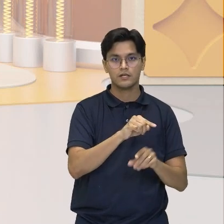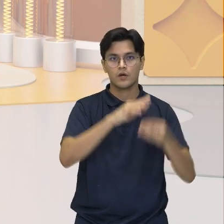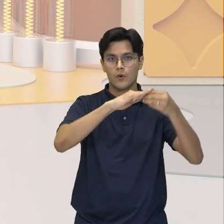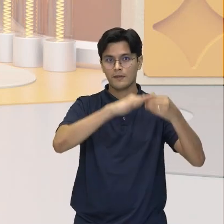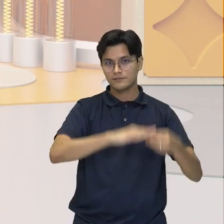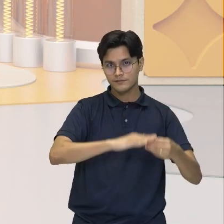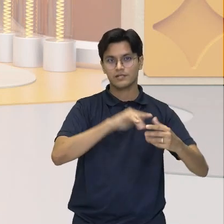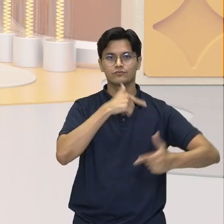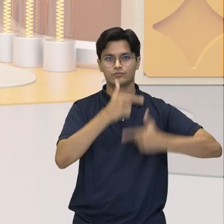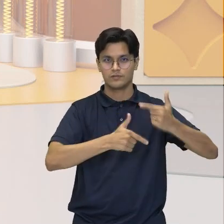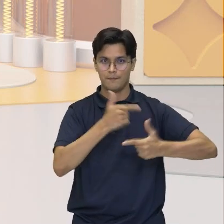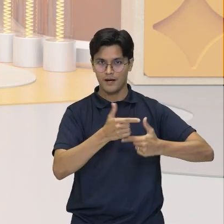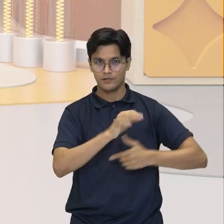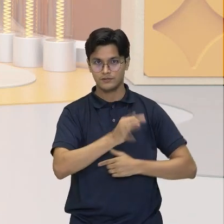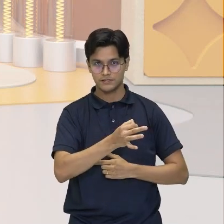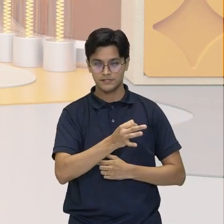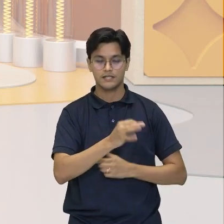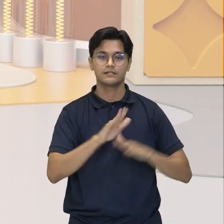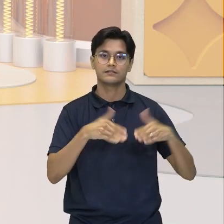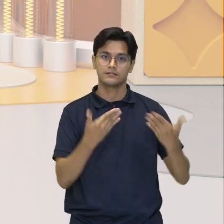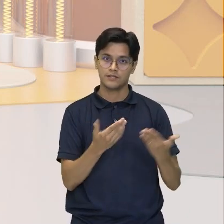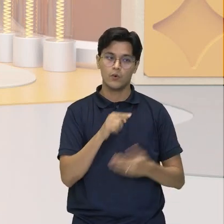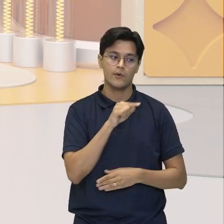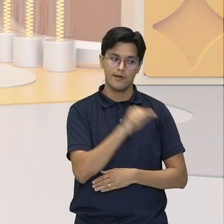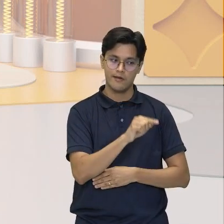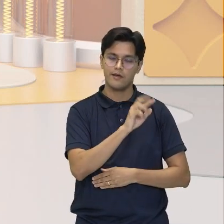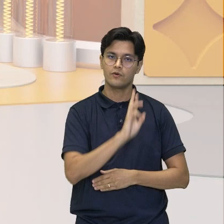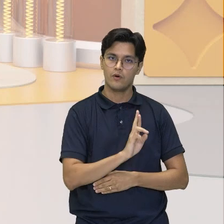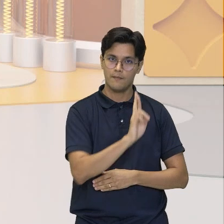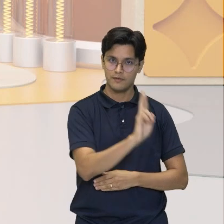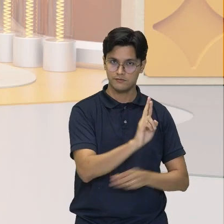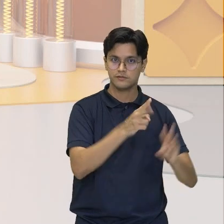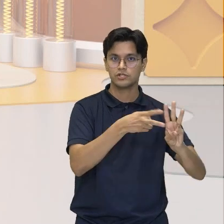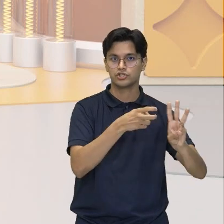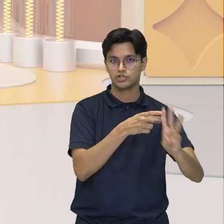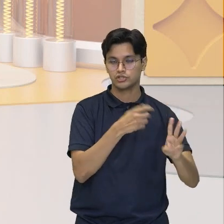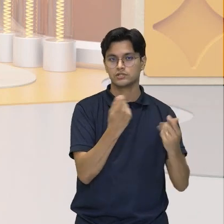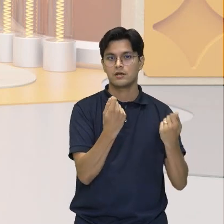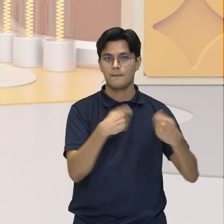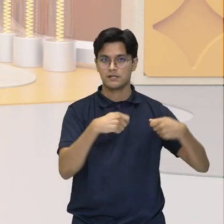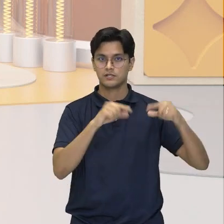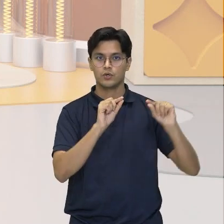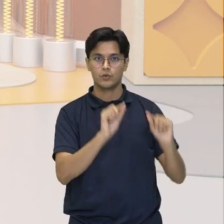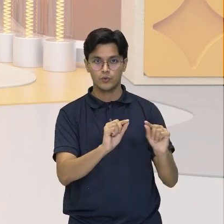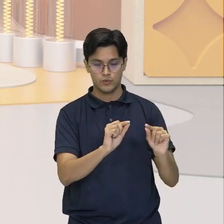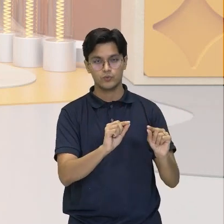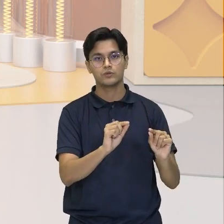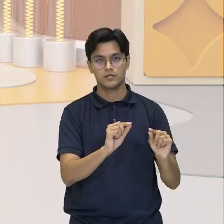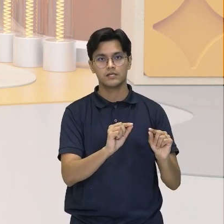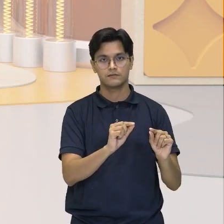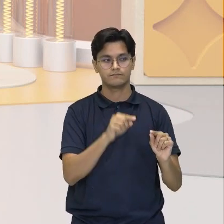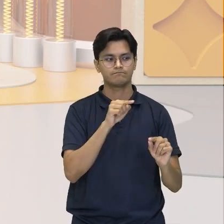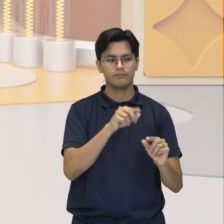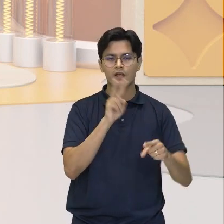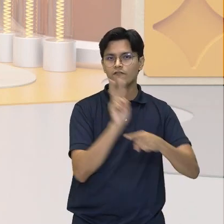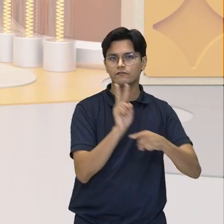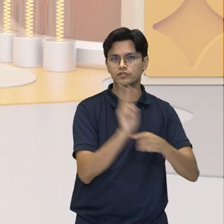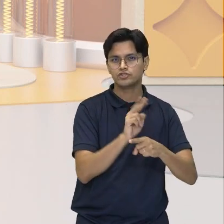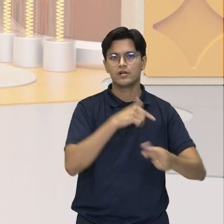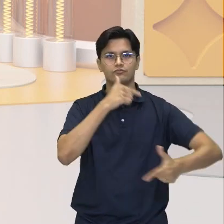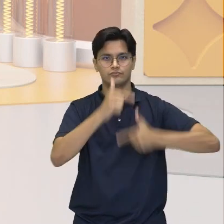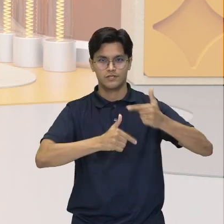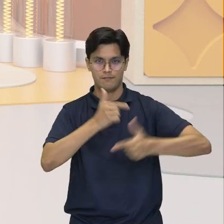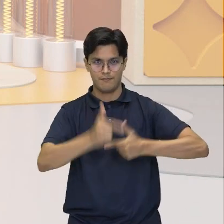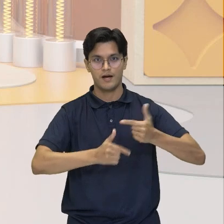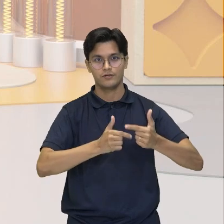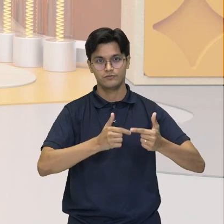como seriam cooptados esses indígenas e determinar ali a mão de obra, como ela seria empregada.